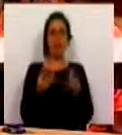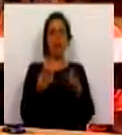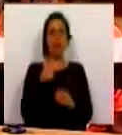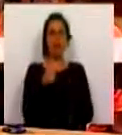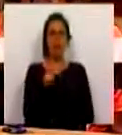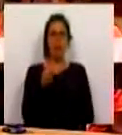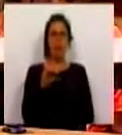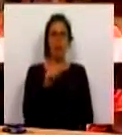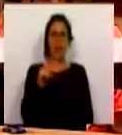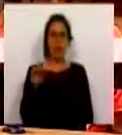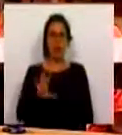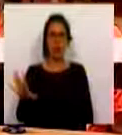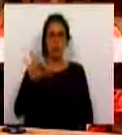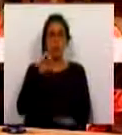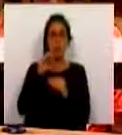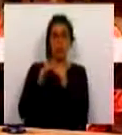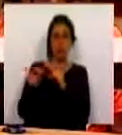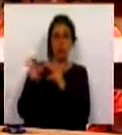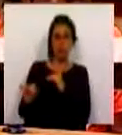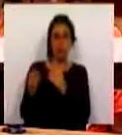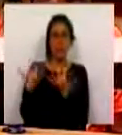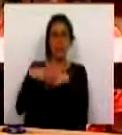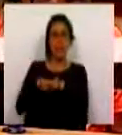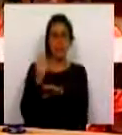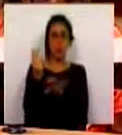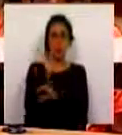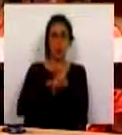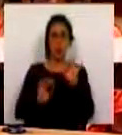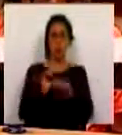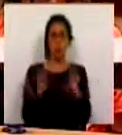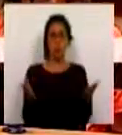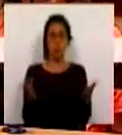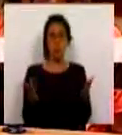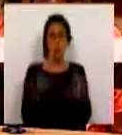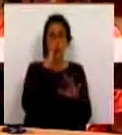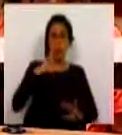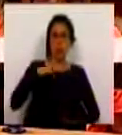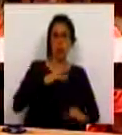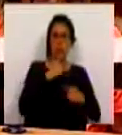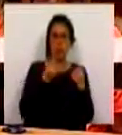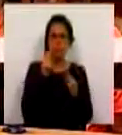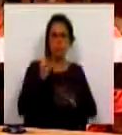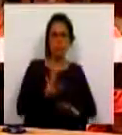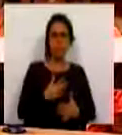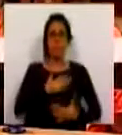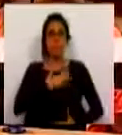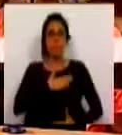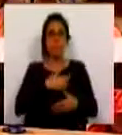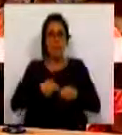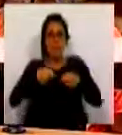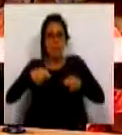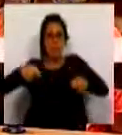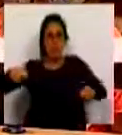Balcãs Ocidentais, à sua estabilização e integração na União Europeia. Sendo Portugal tradicionalmente adepto do